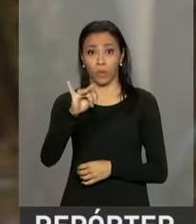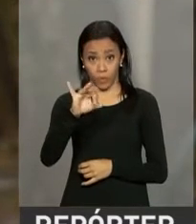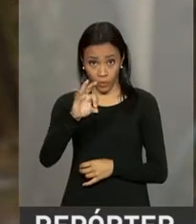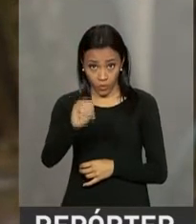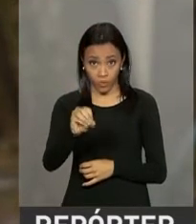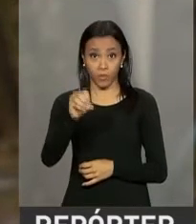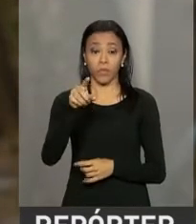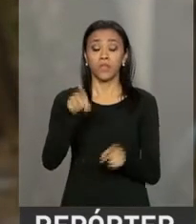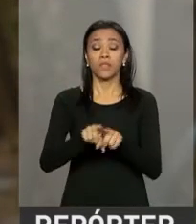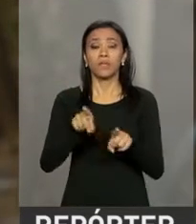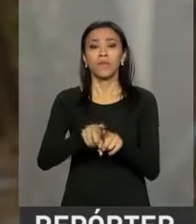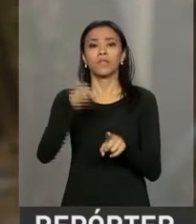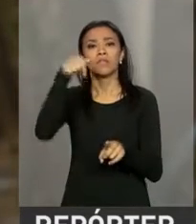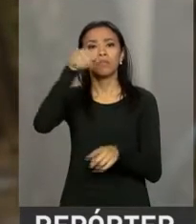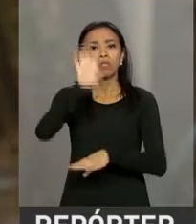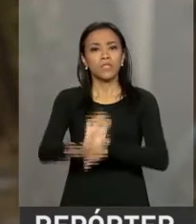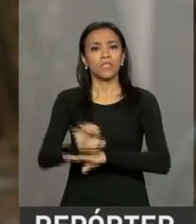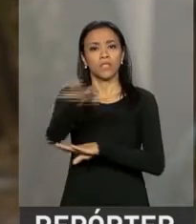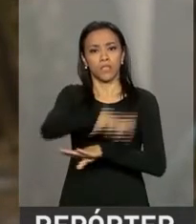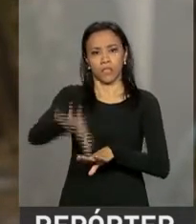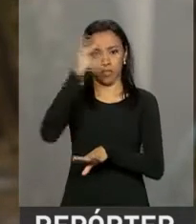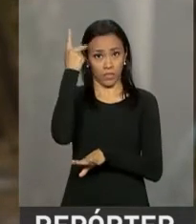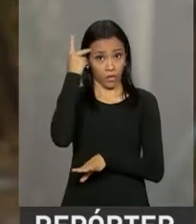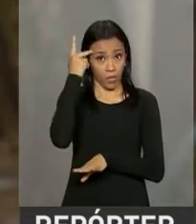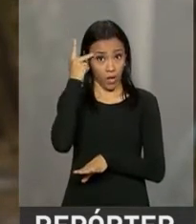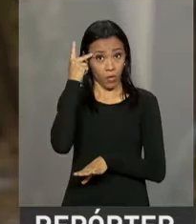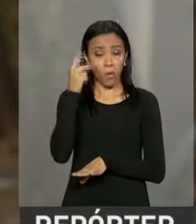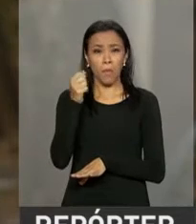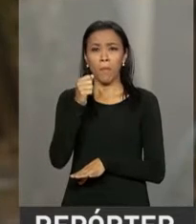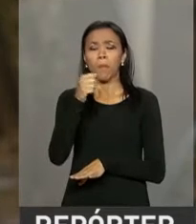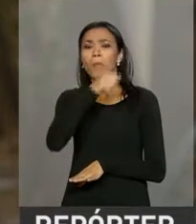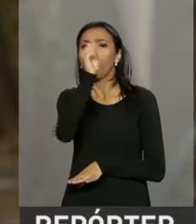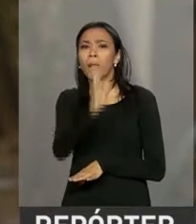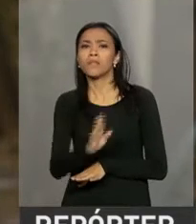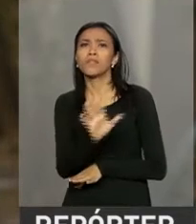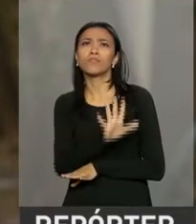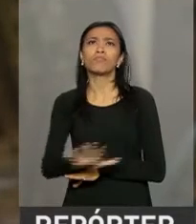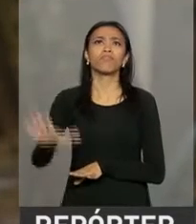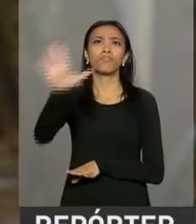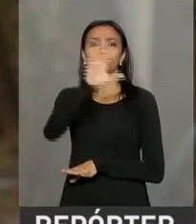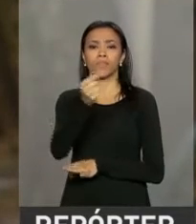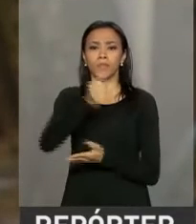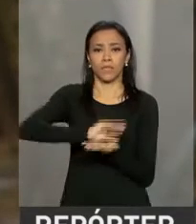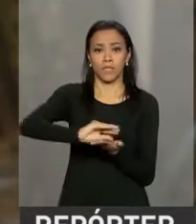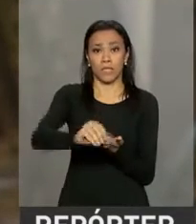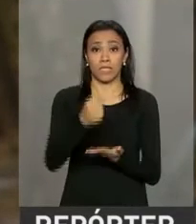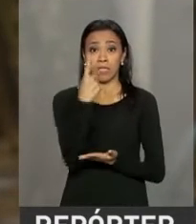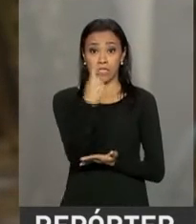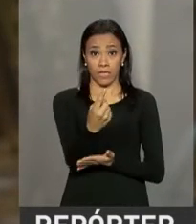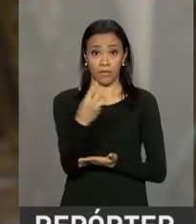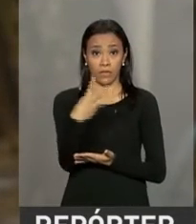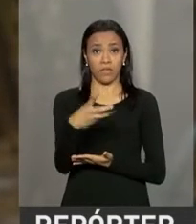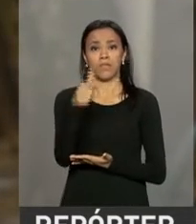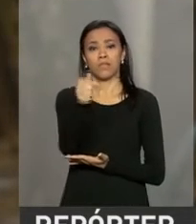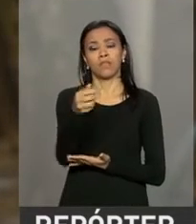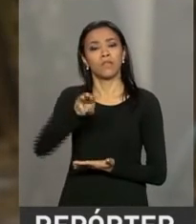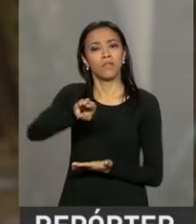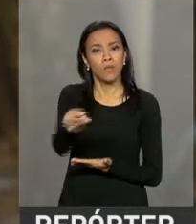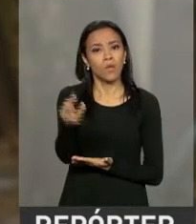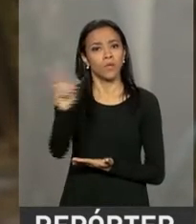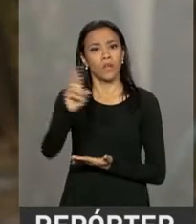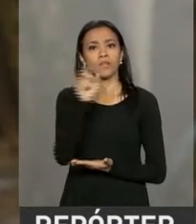único de saúde no estado de são paulo pra todo o brasil foram destinados 137 milhões de reais a